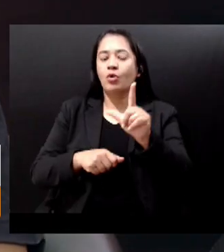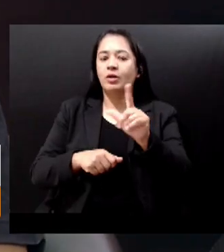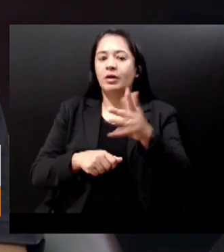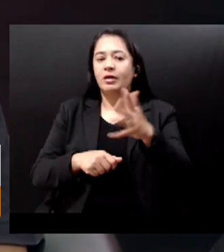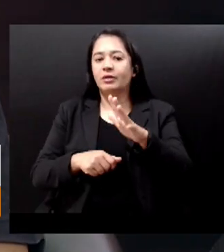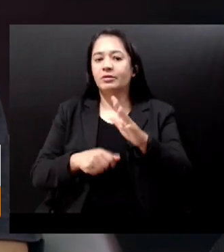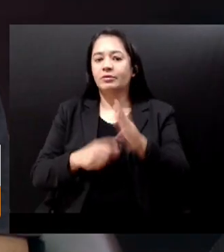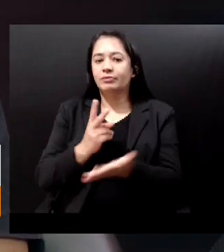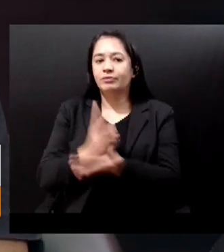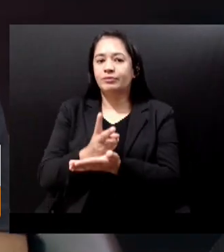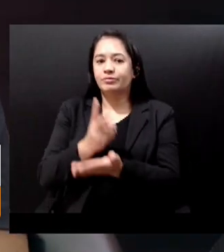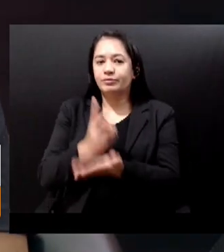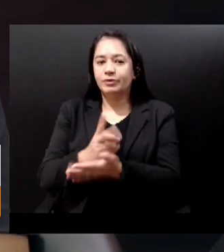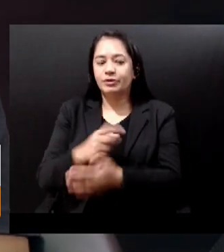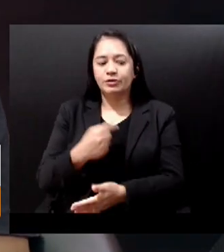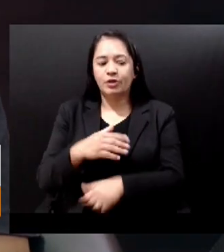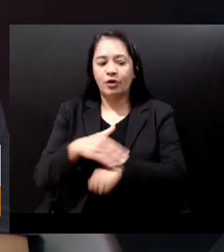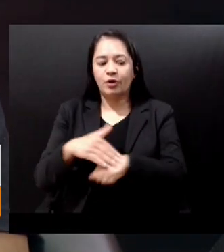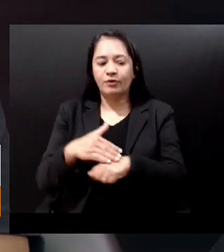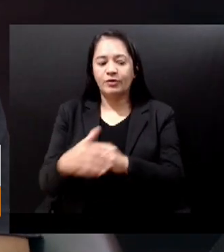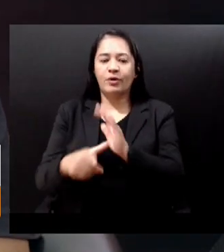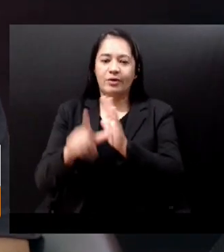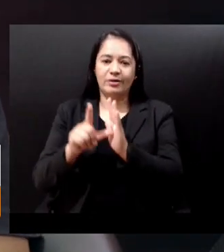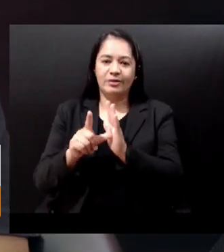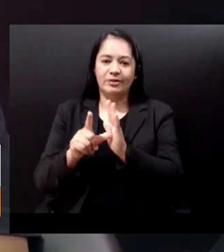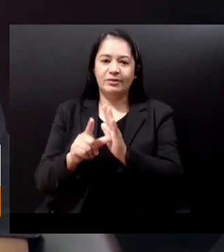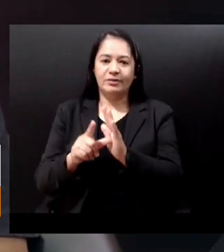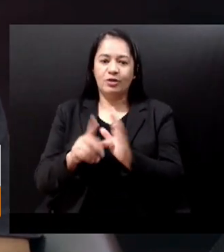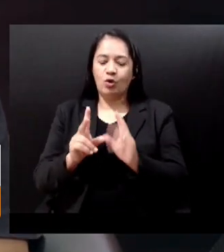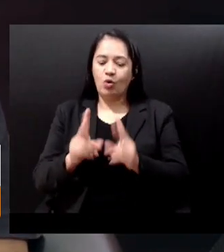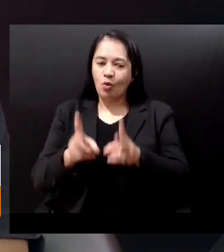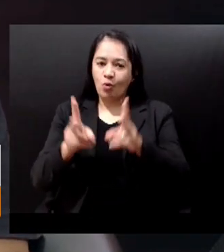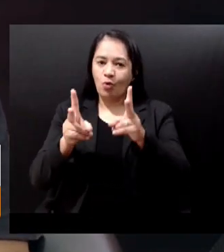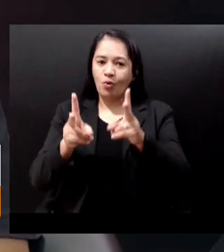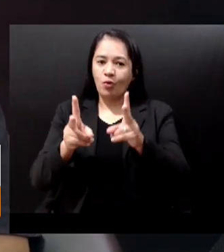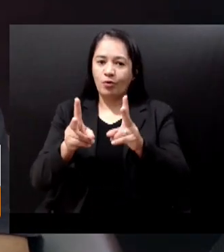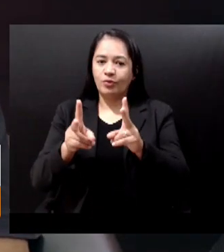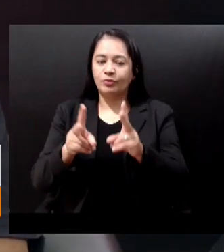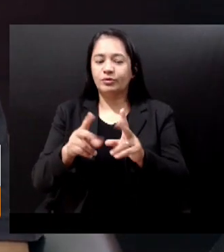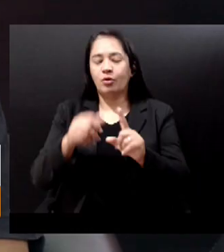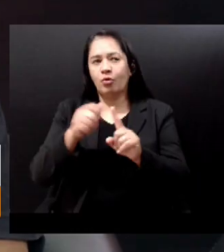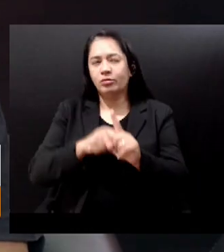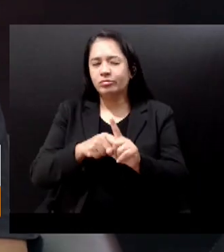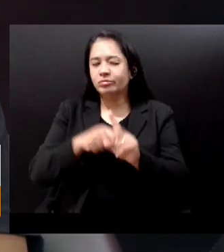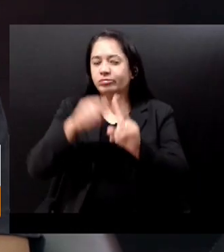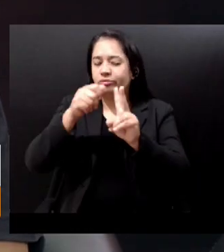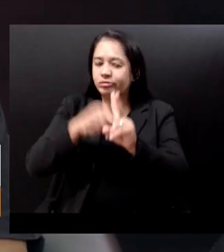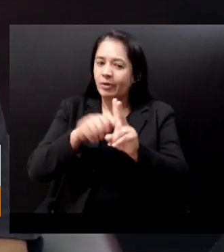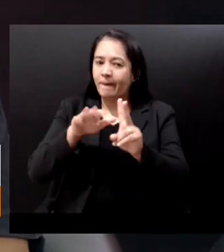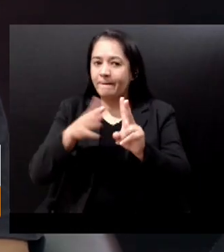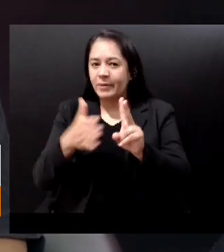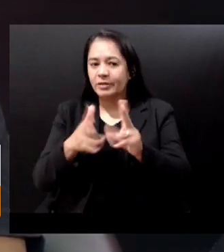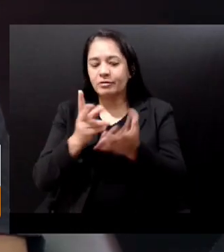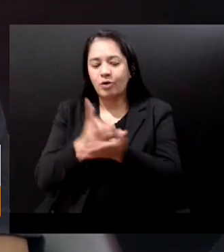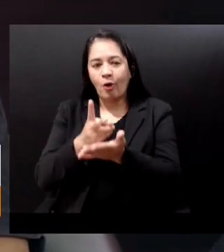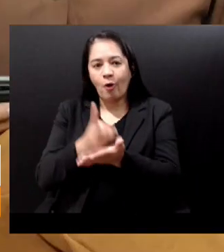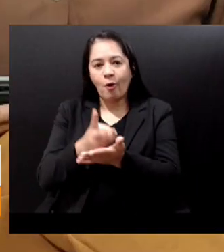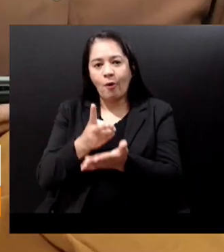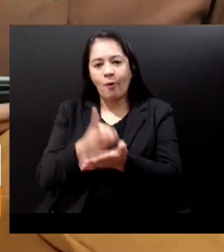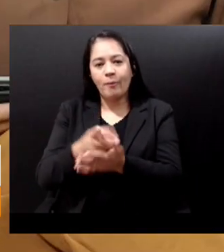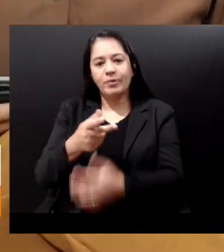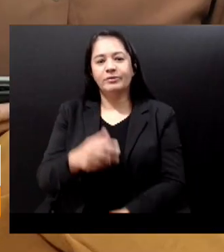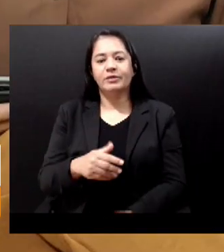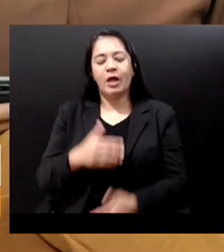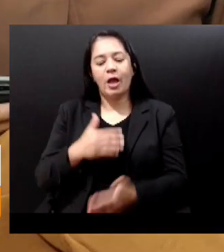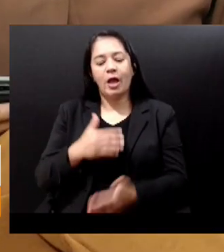conversou anteriormente. Uhum. De se manter 1 mês e meio a 2, vamos por aí, nessa constância, aí a coisa começa a se tornar